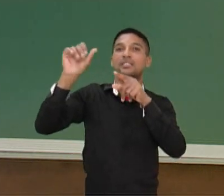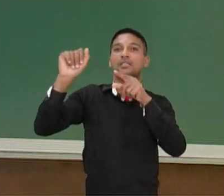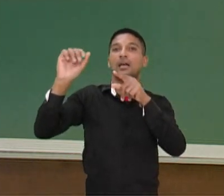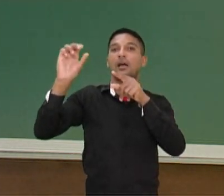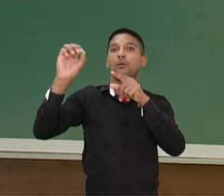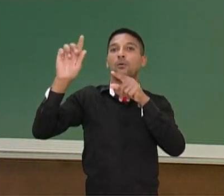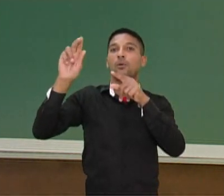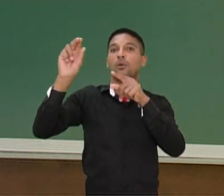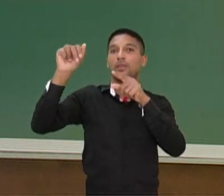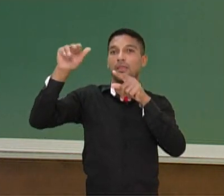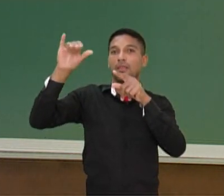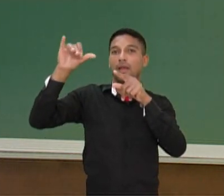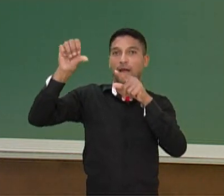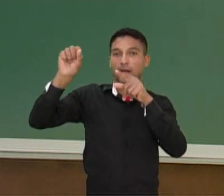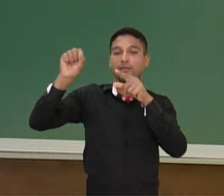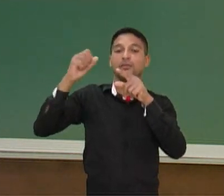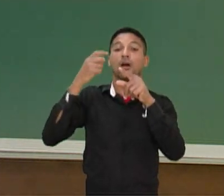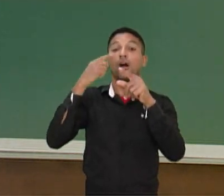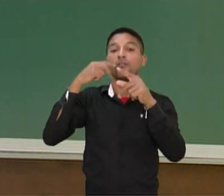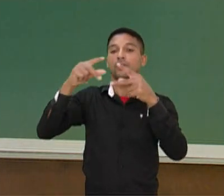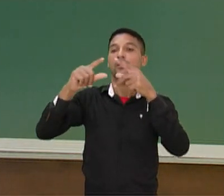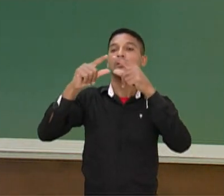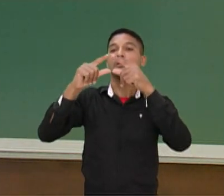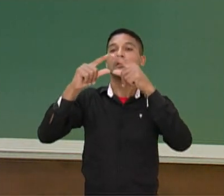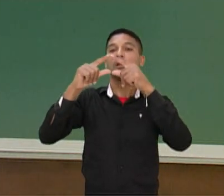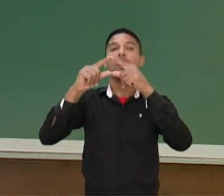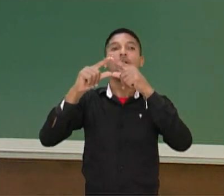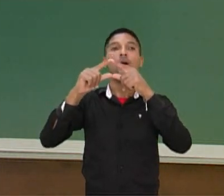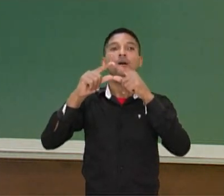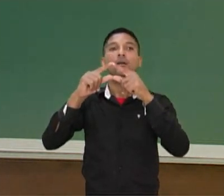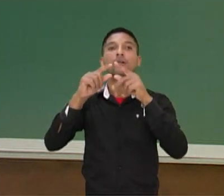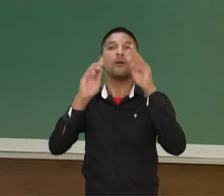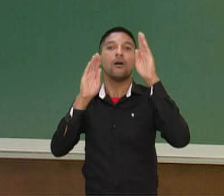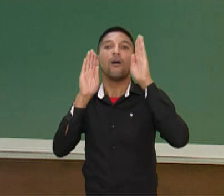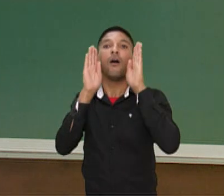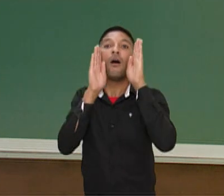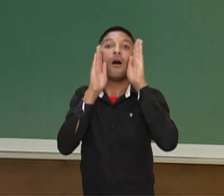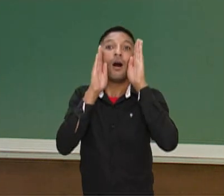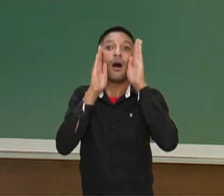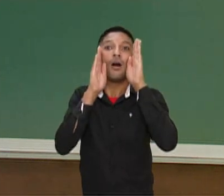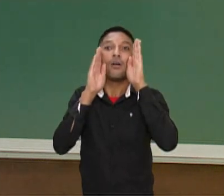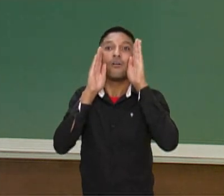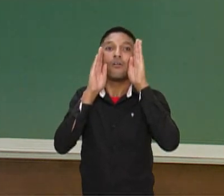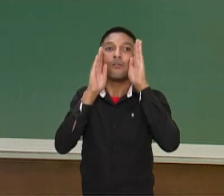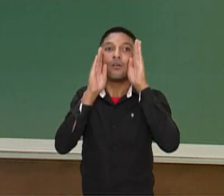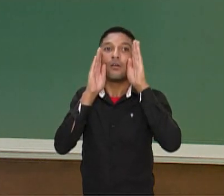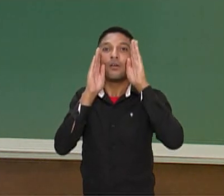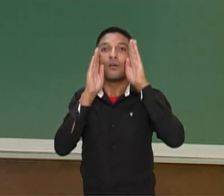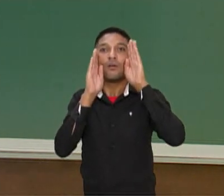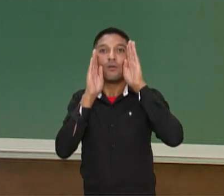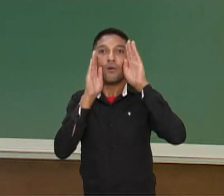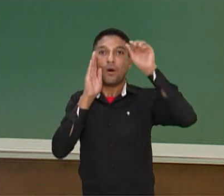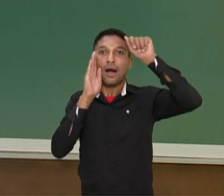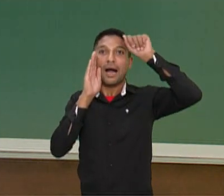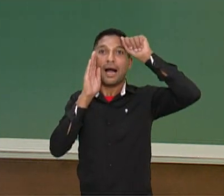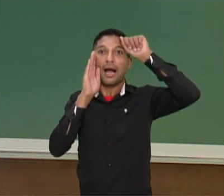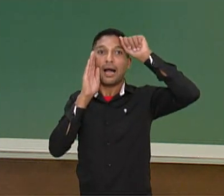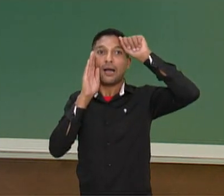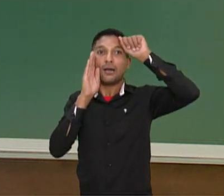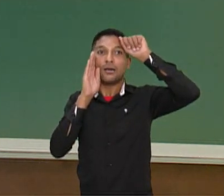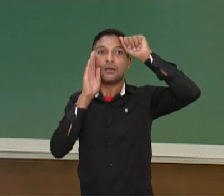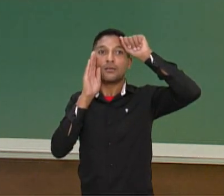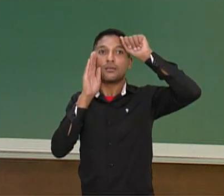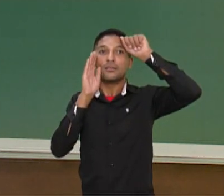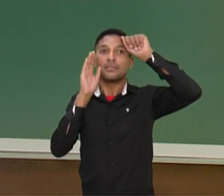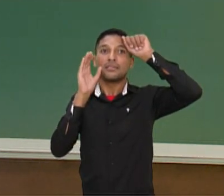nesse. Então, ó, se eu ligar o A com o C, eu tenho uma diagonal. Se eu ligar o A com o D, eu não liguei, né?